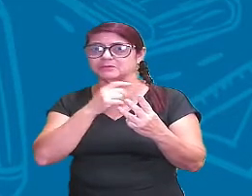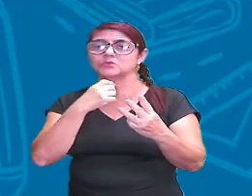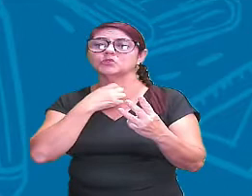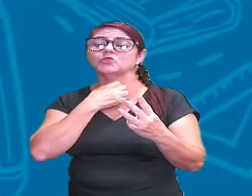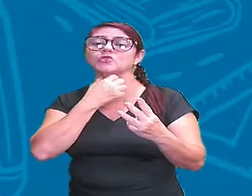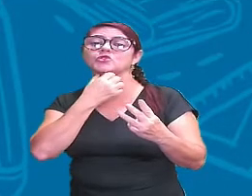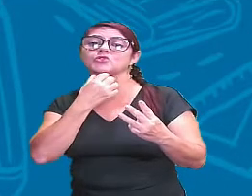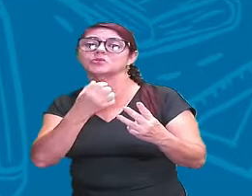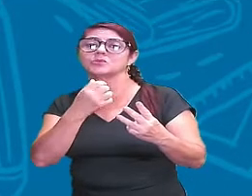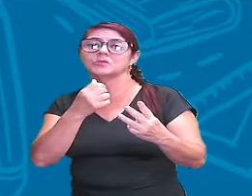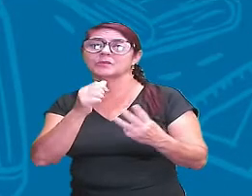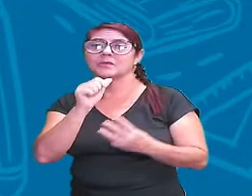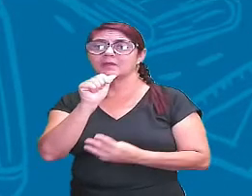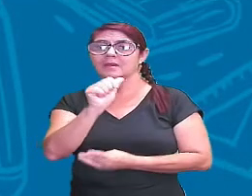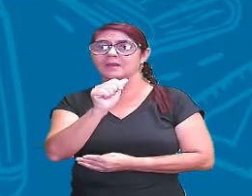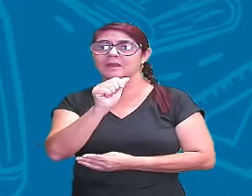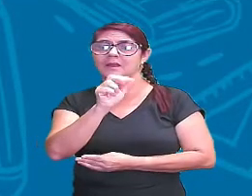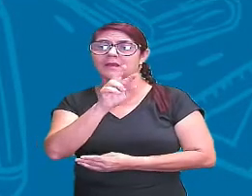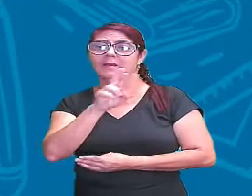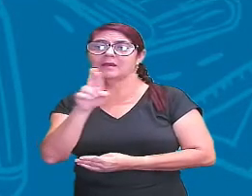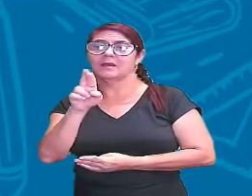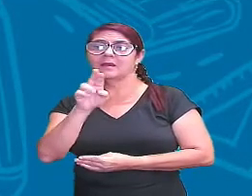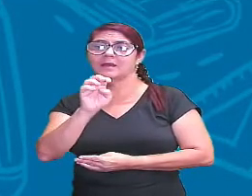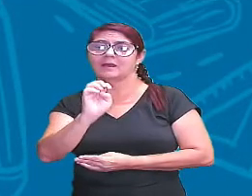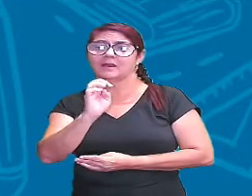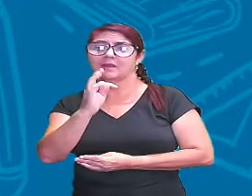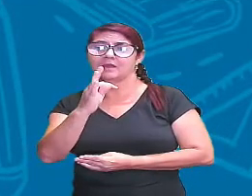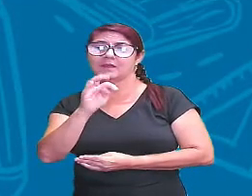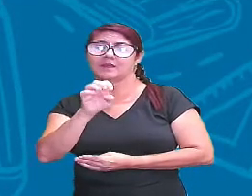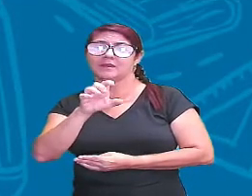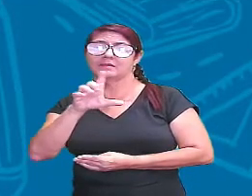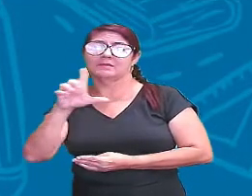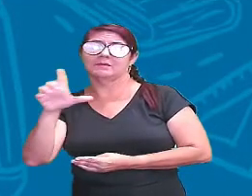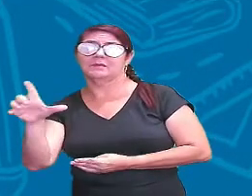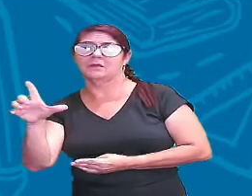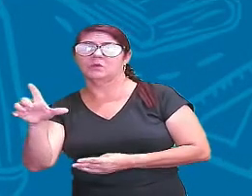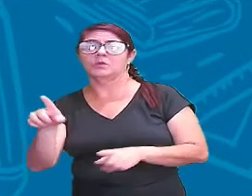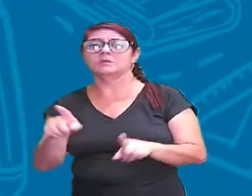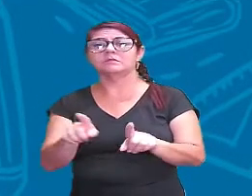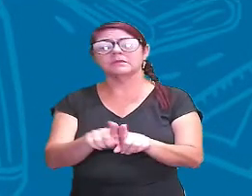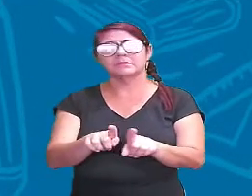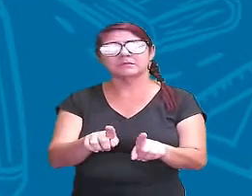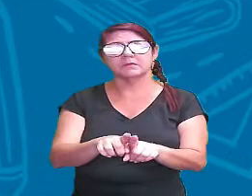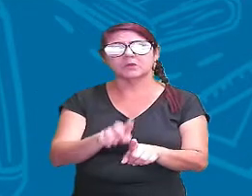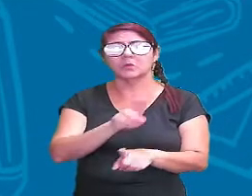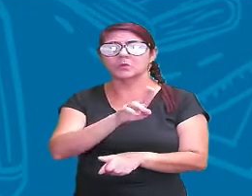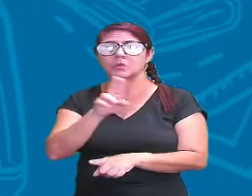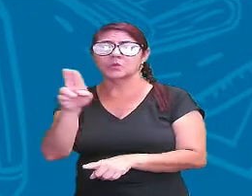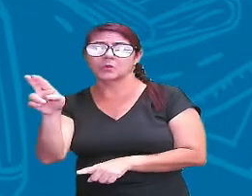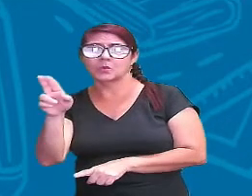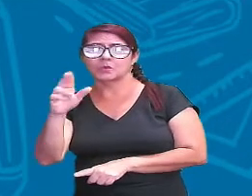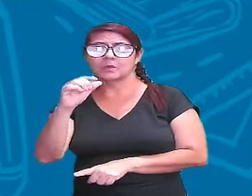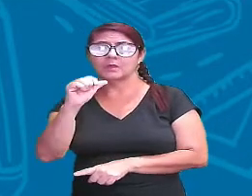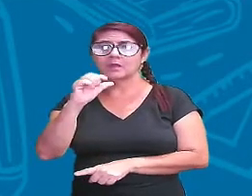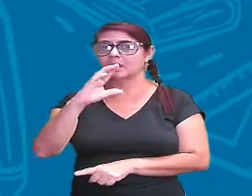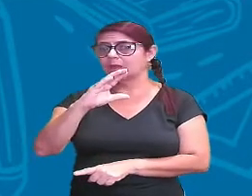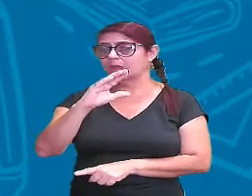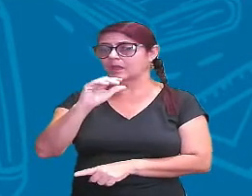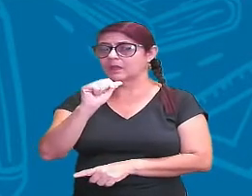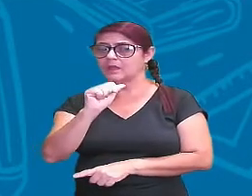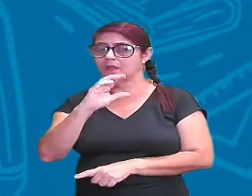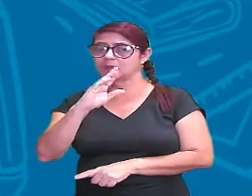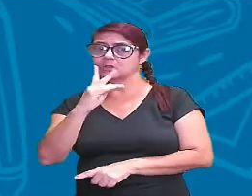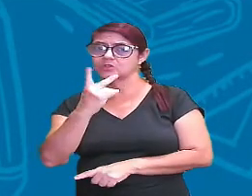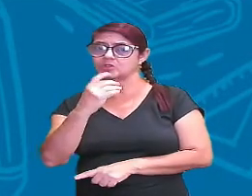tem carretel e cachorro, tá? Mas o R,